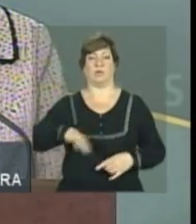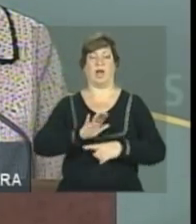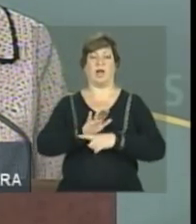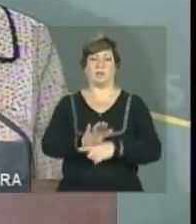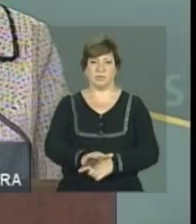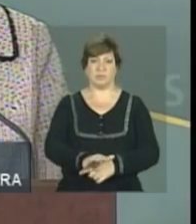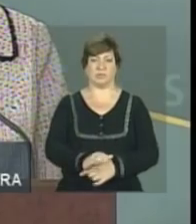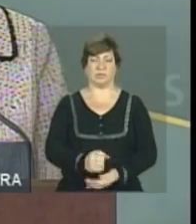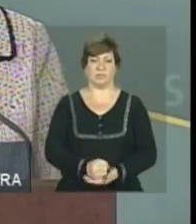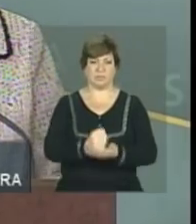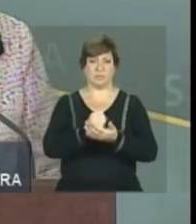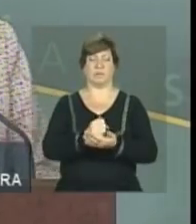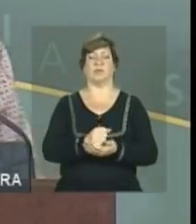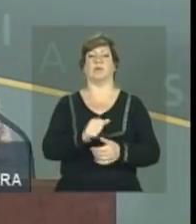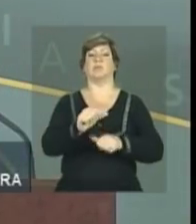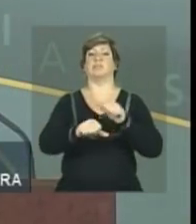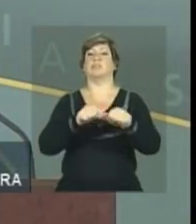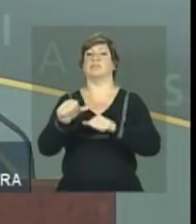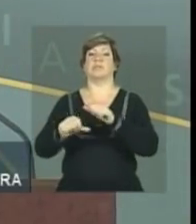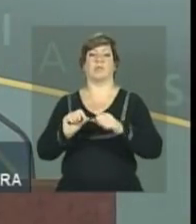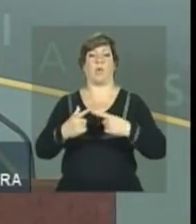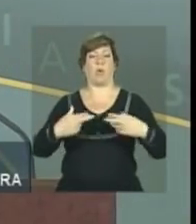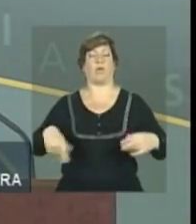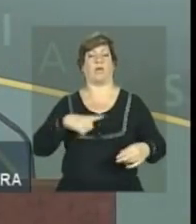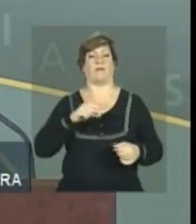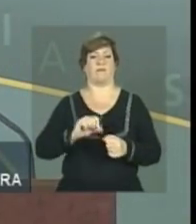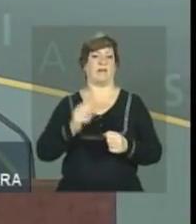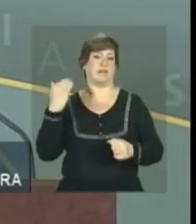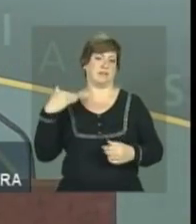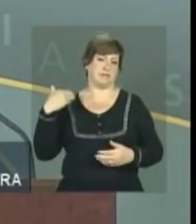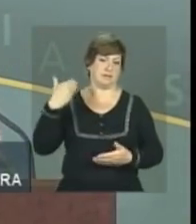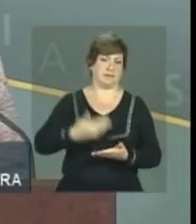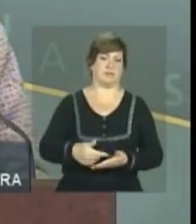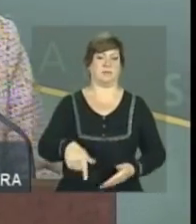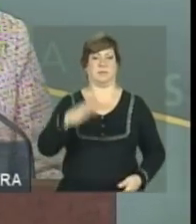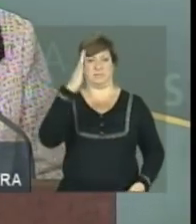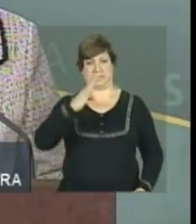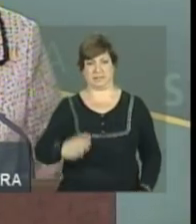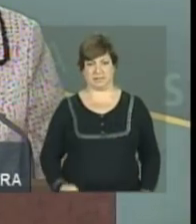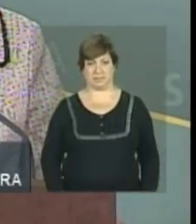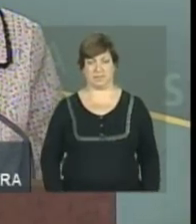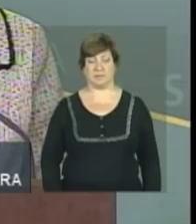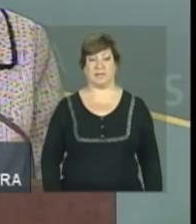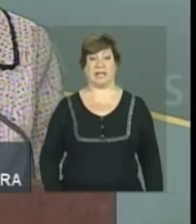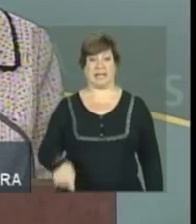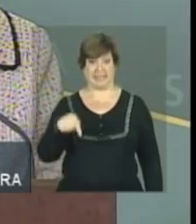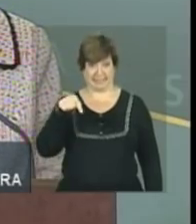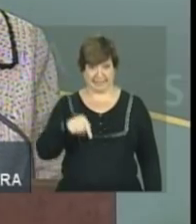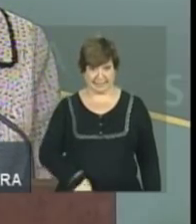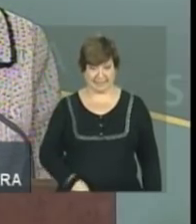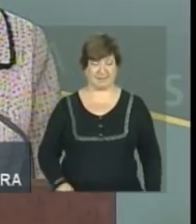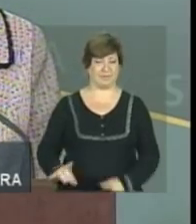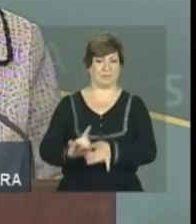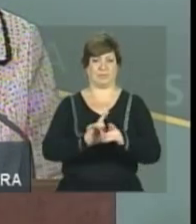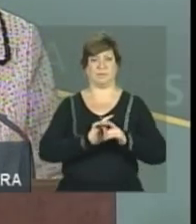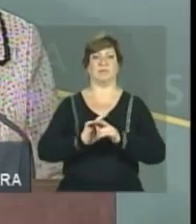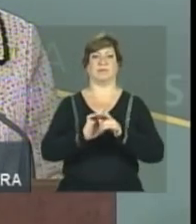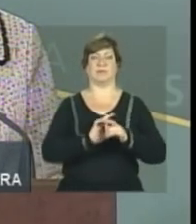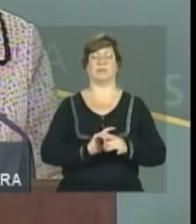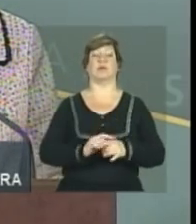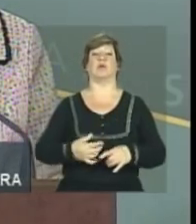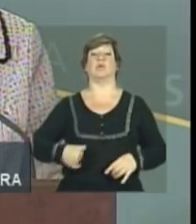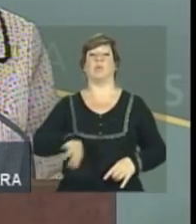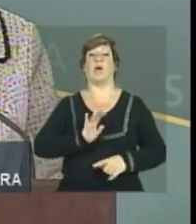promoção das mudanças que vimos promovendo no Brasil. Essa coalizão nos